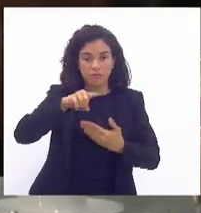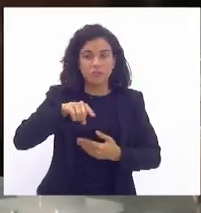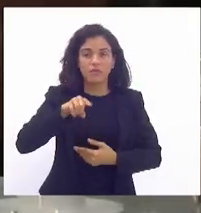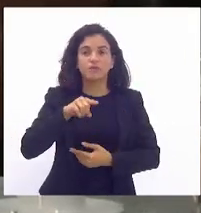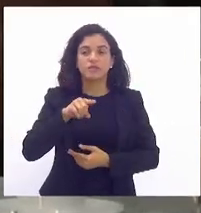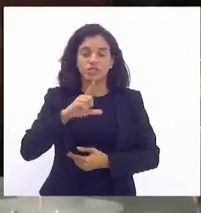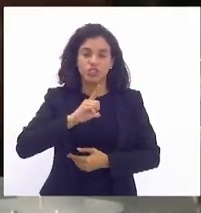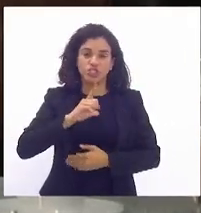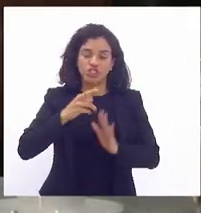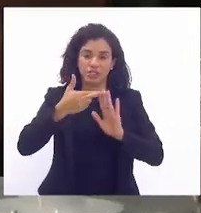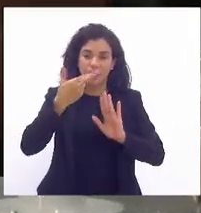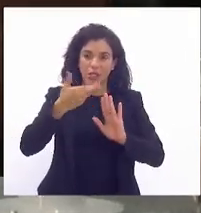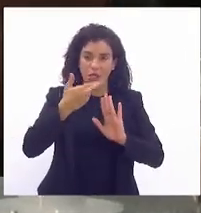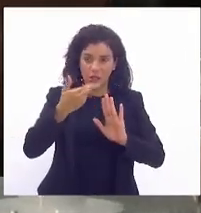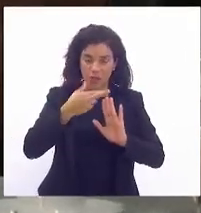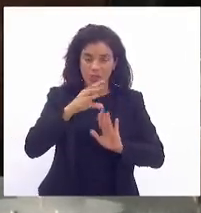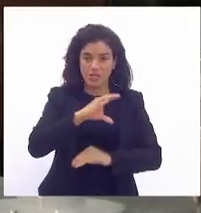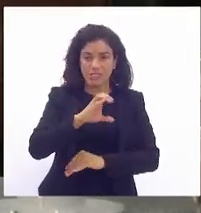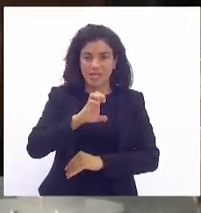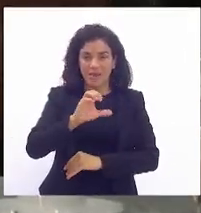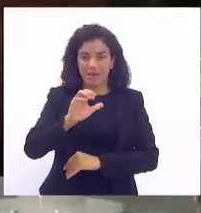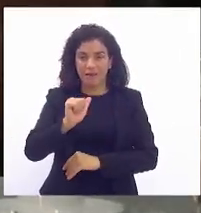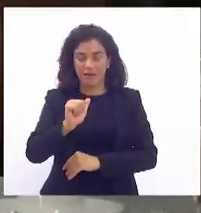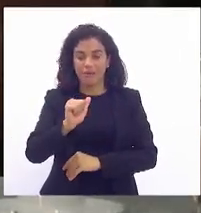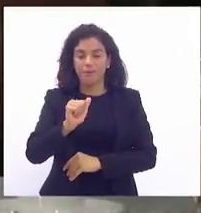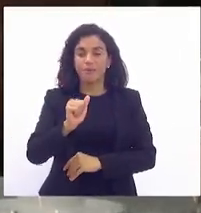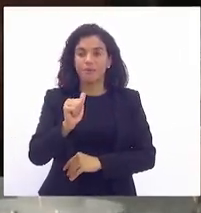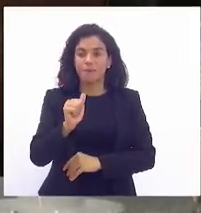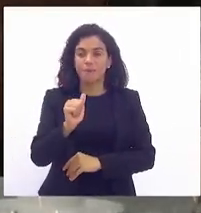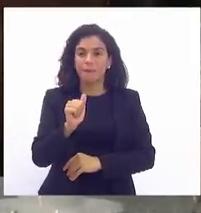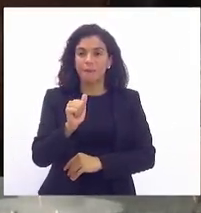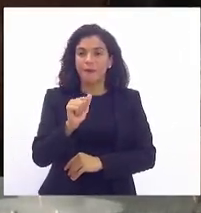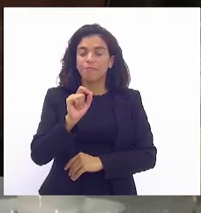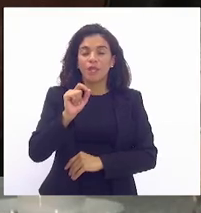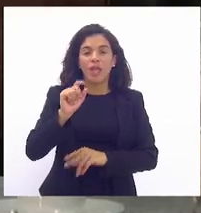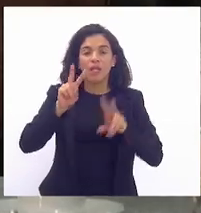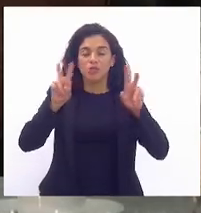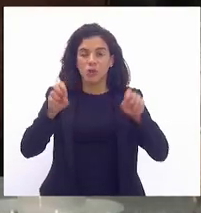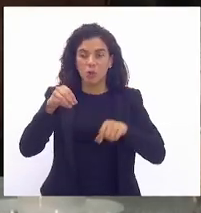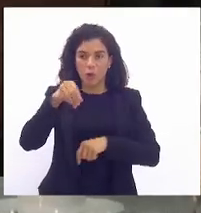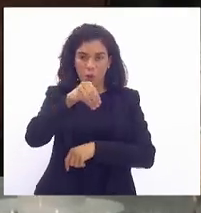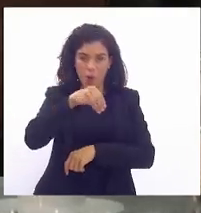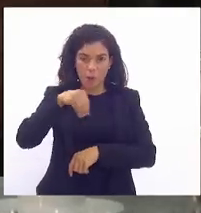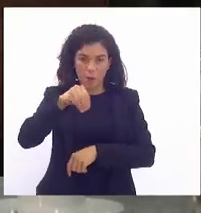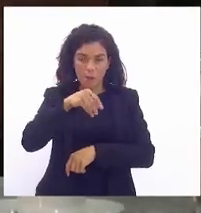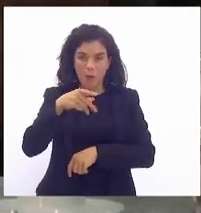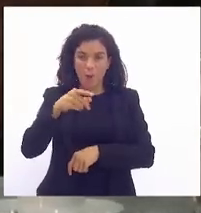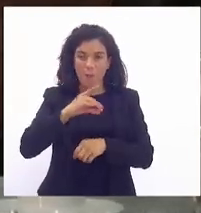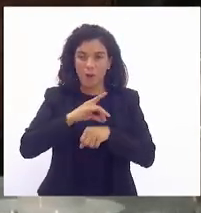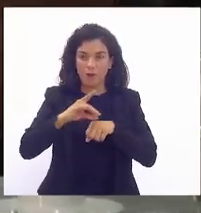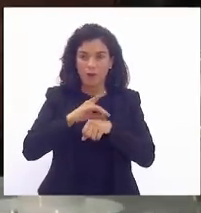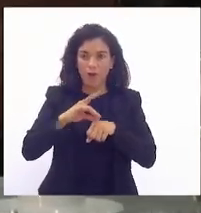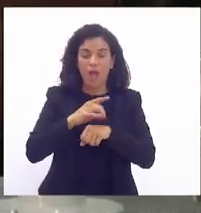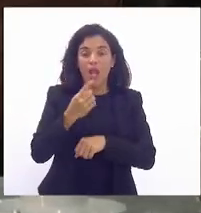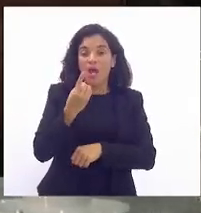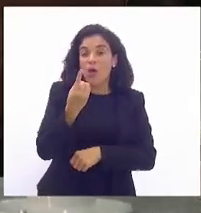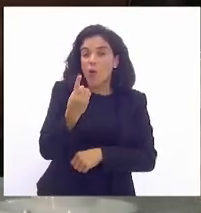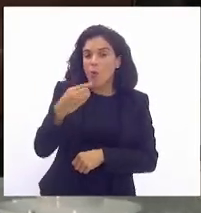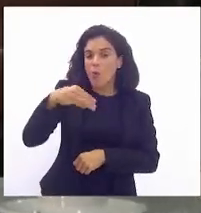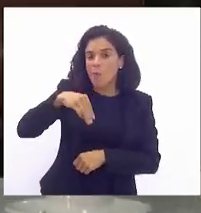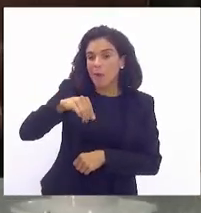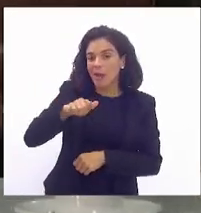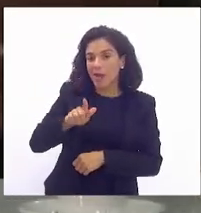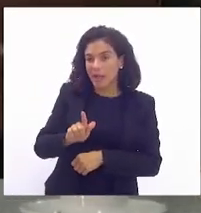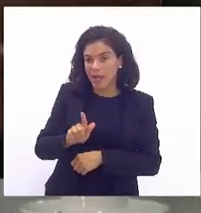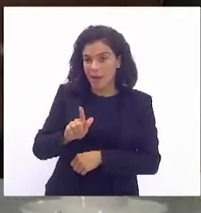na resolução SECA, que era para o pó preto. Ele era de 1 miligrama por centímetro